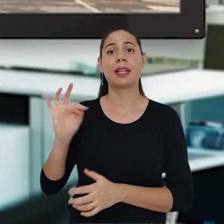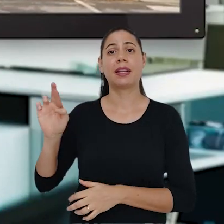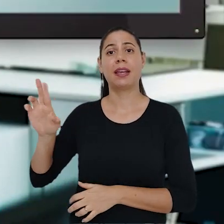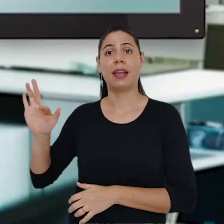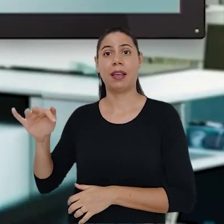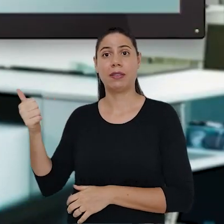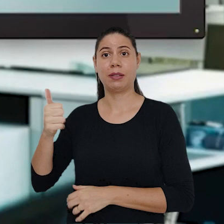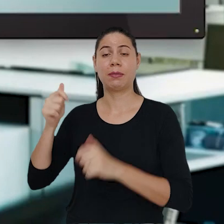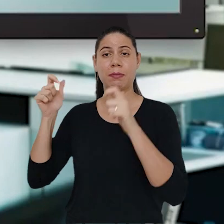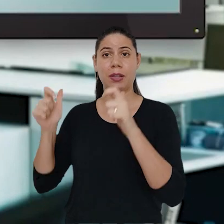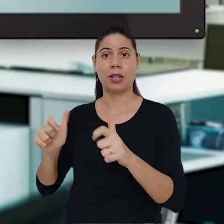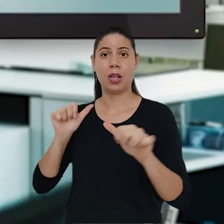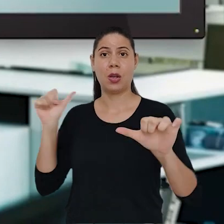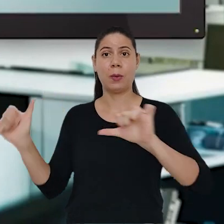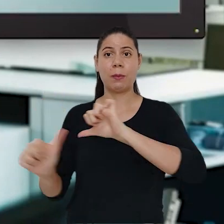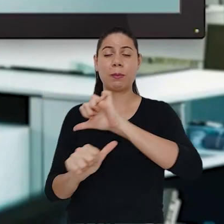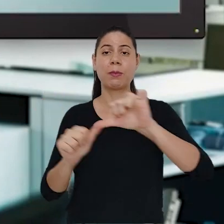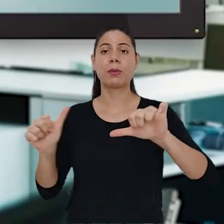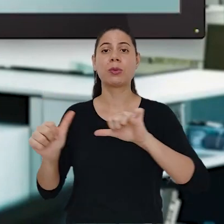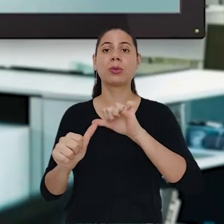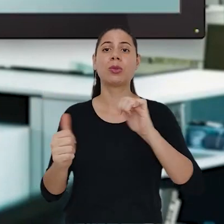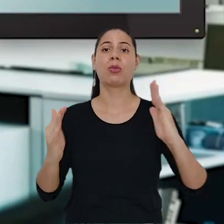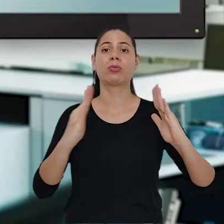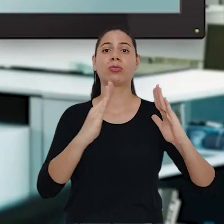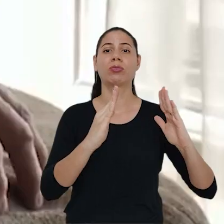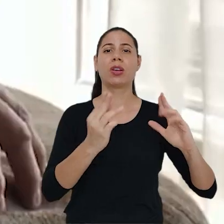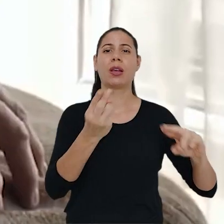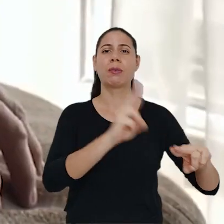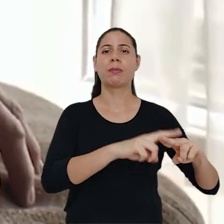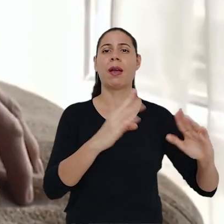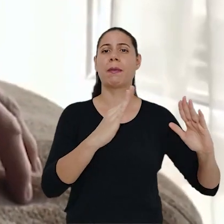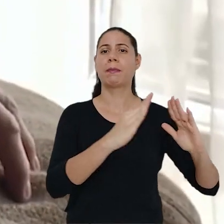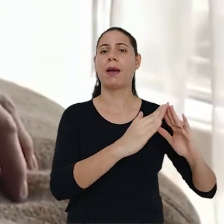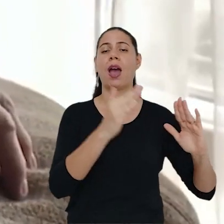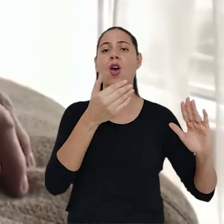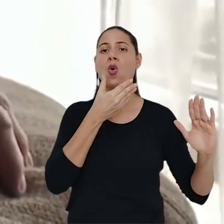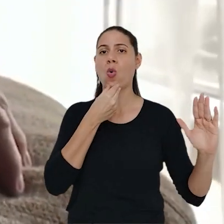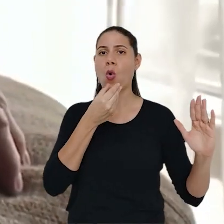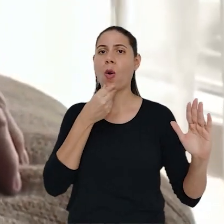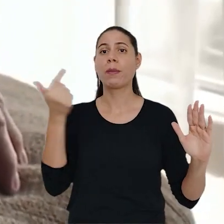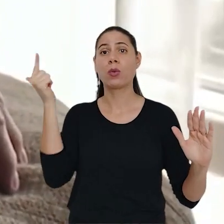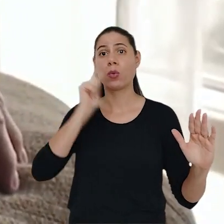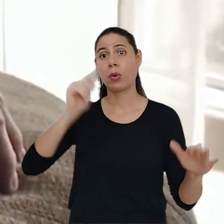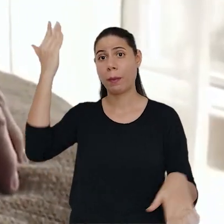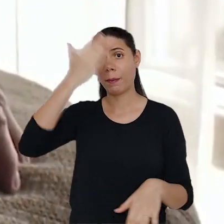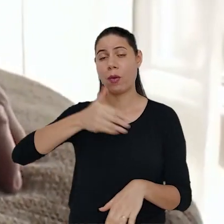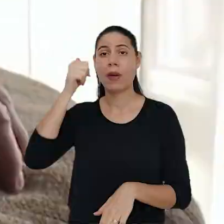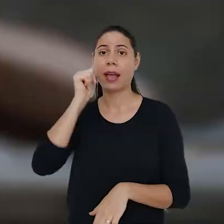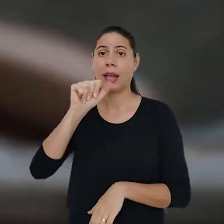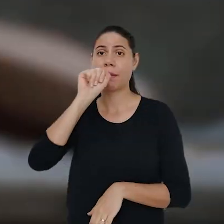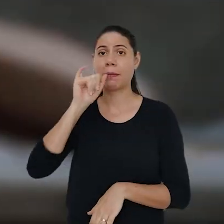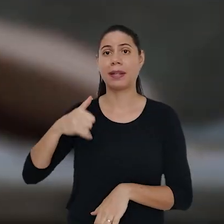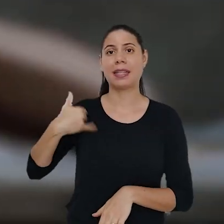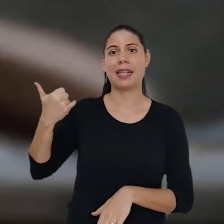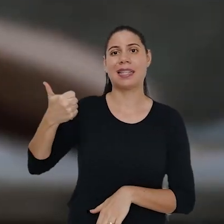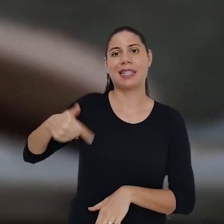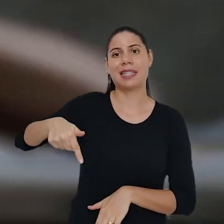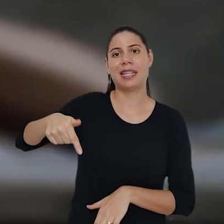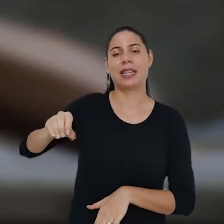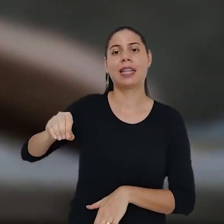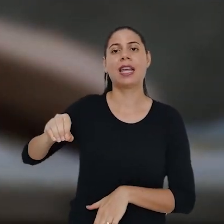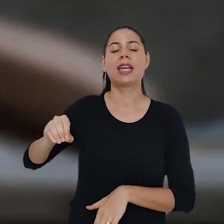Primeira Região converteu em domiciliar a prisão preventiva de um homem que conseguiu provar que a mãe, de 74 anos, sofre de